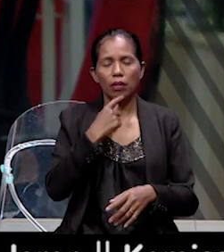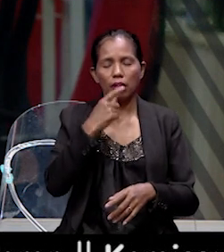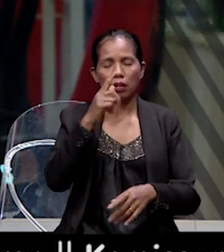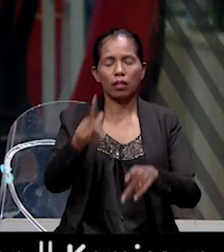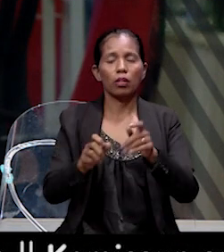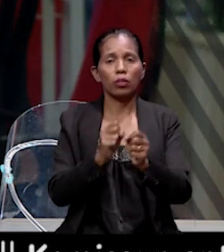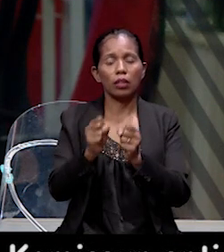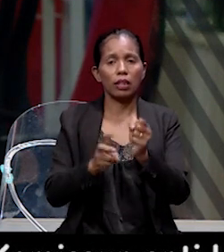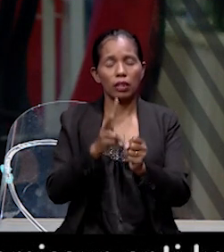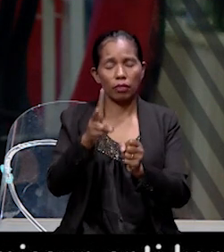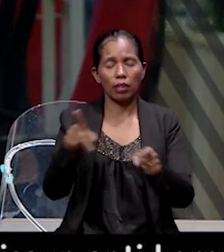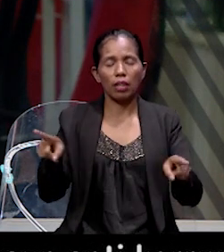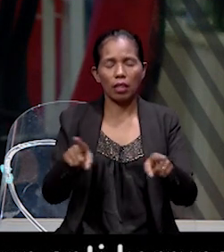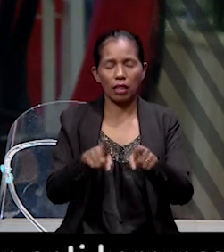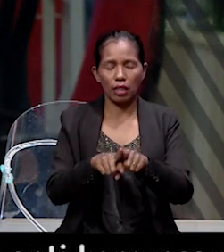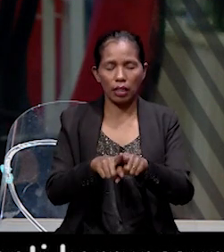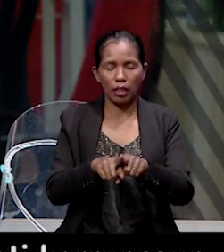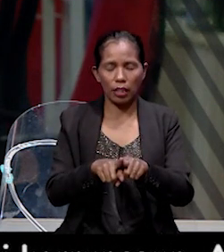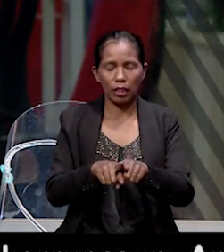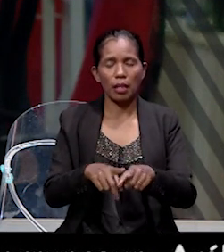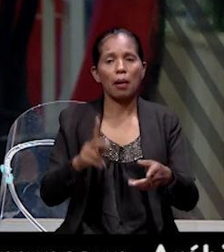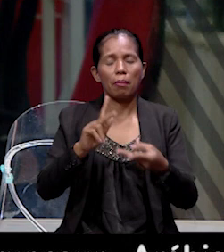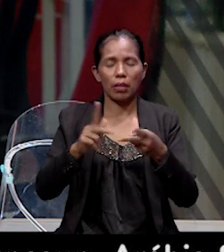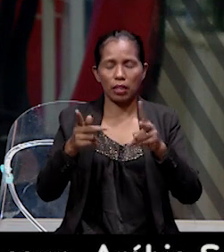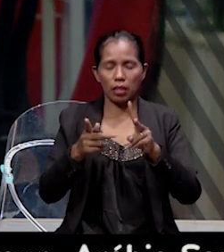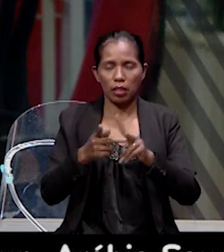civil no dar parceiro crítico e processo construção Estado.